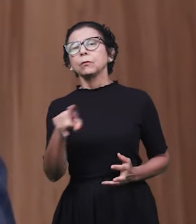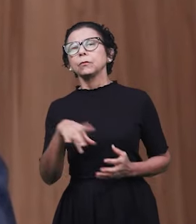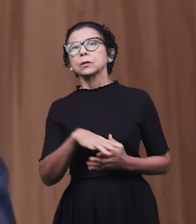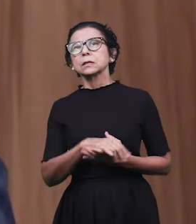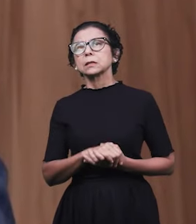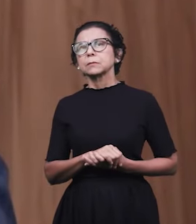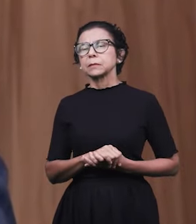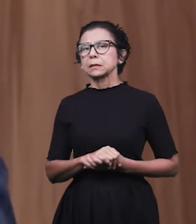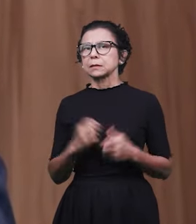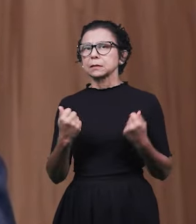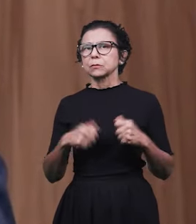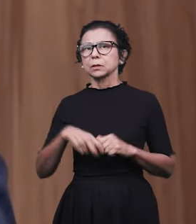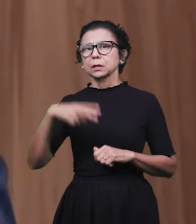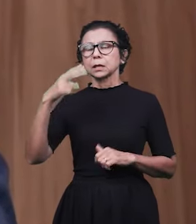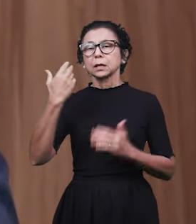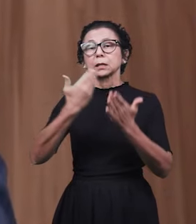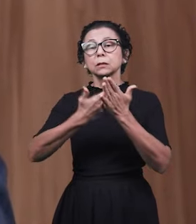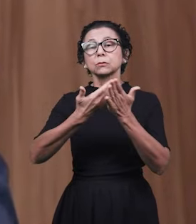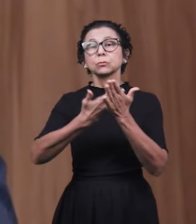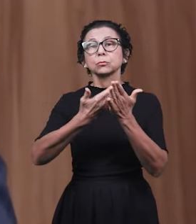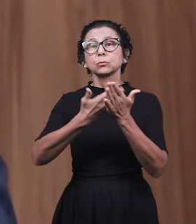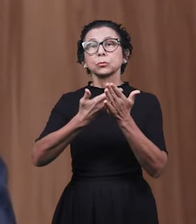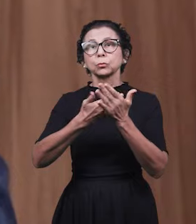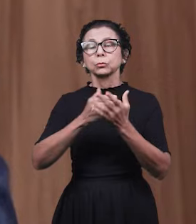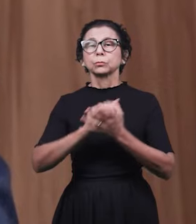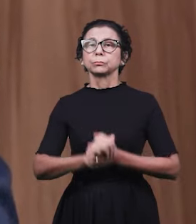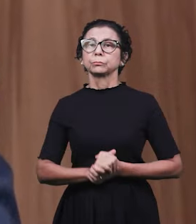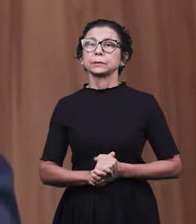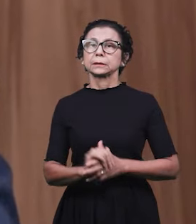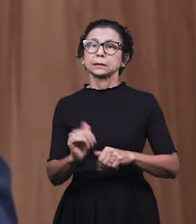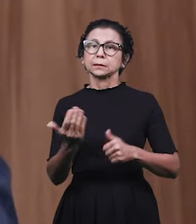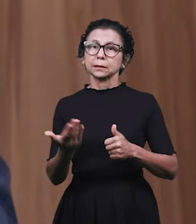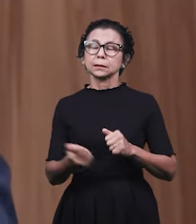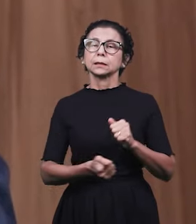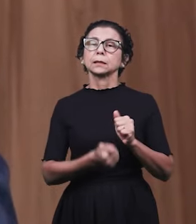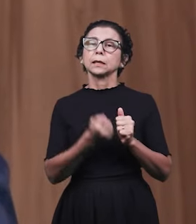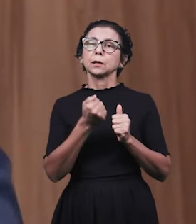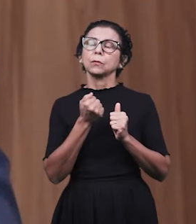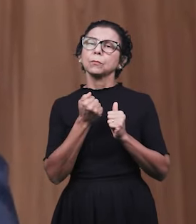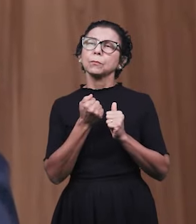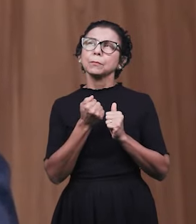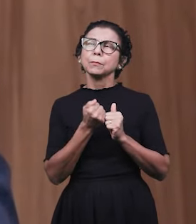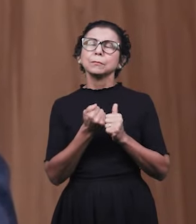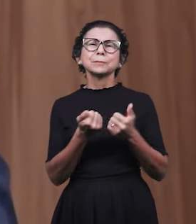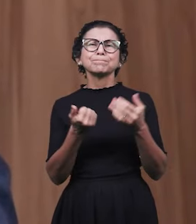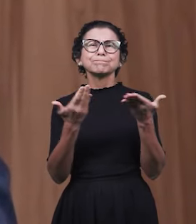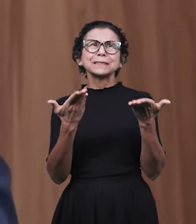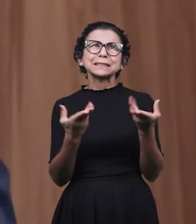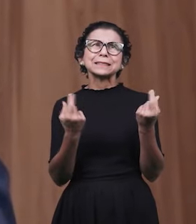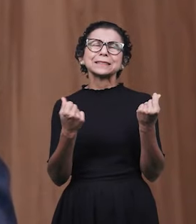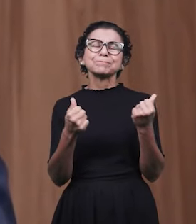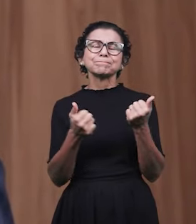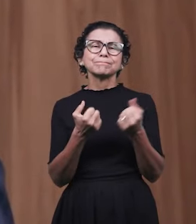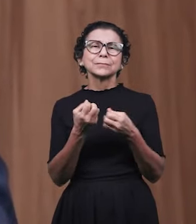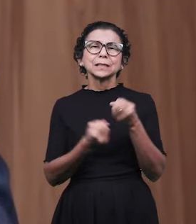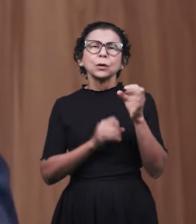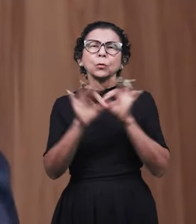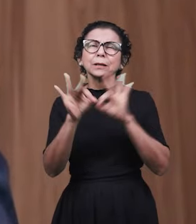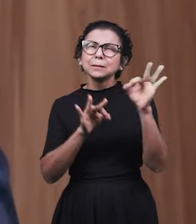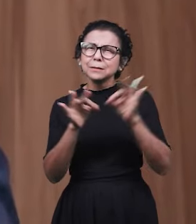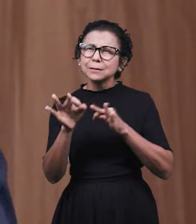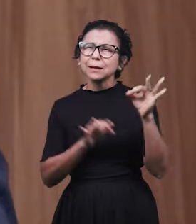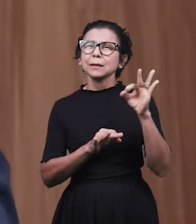do estudo na pessoa. Então, ela tem que ter a cultura de estudo. E ela tem que ter a cultura de estudo antes dele estar no IFES, porque